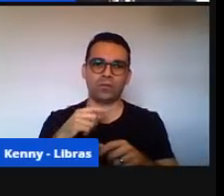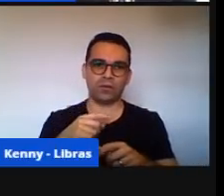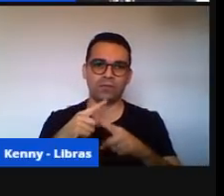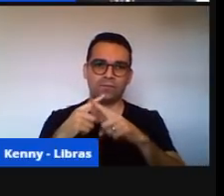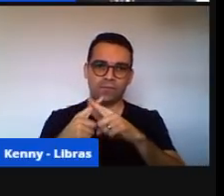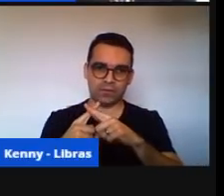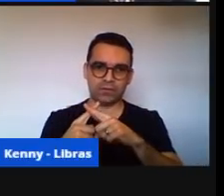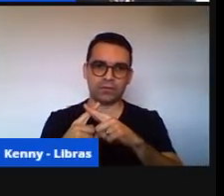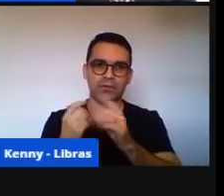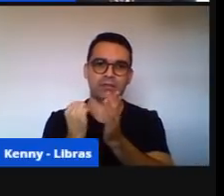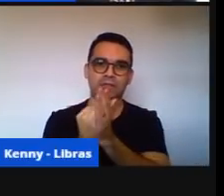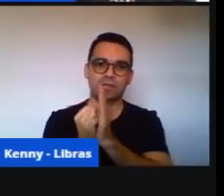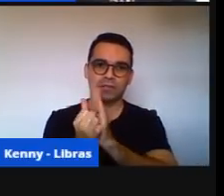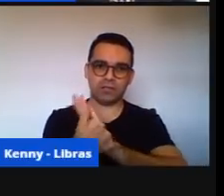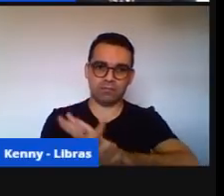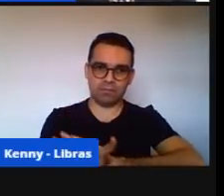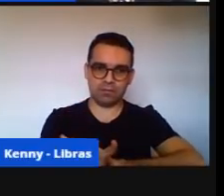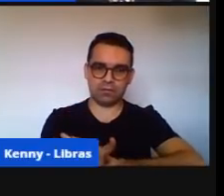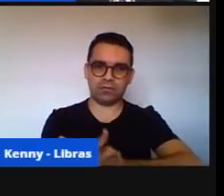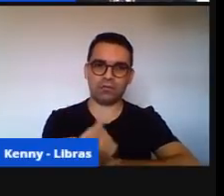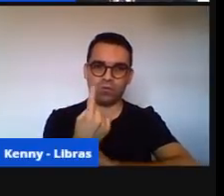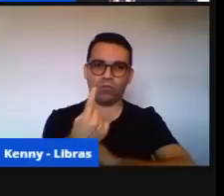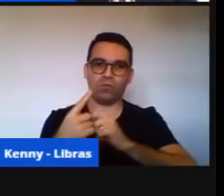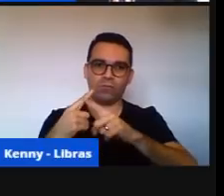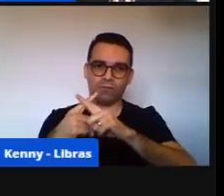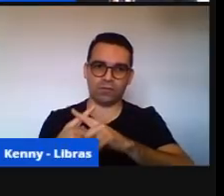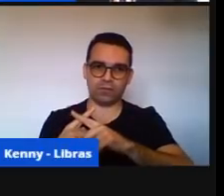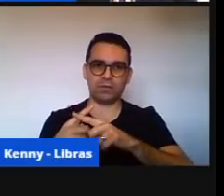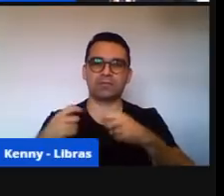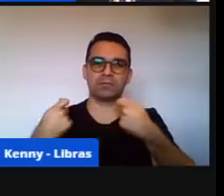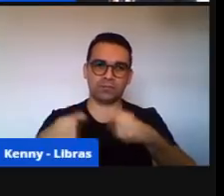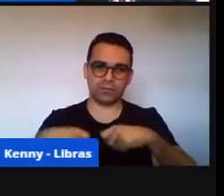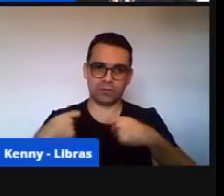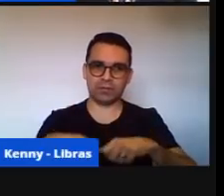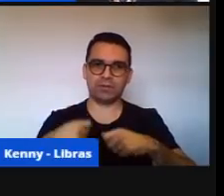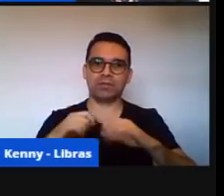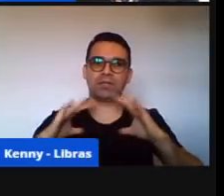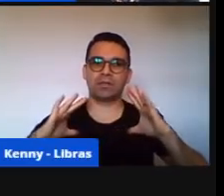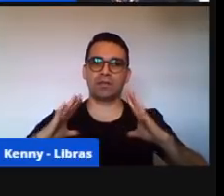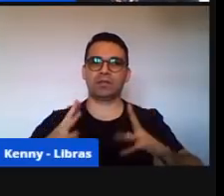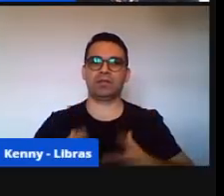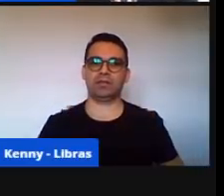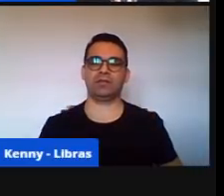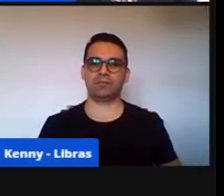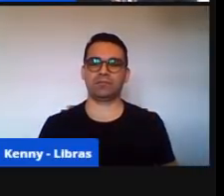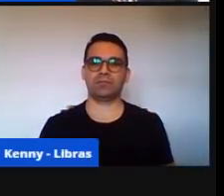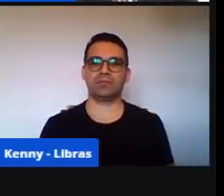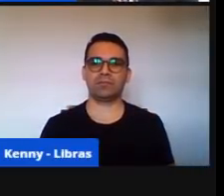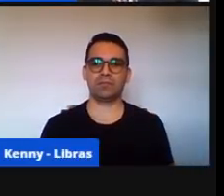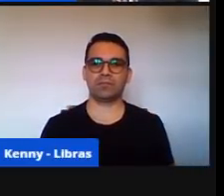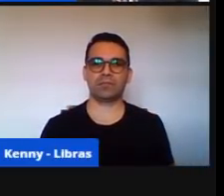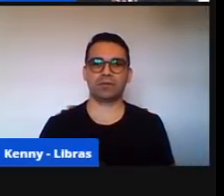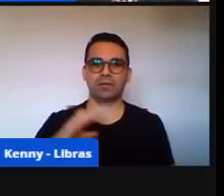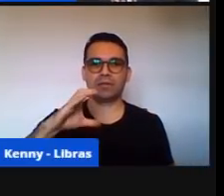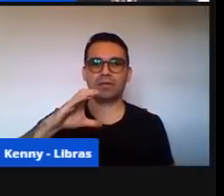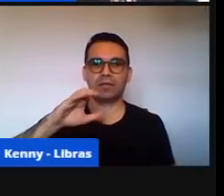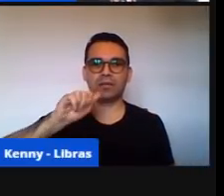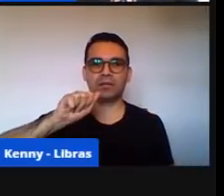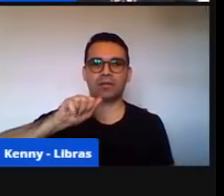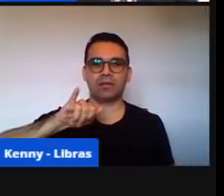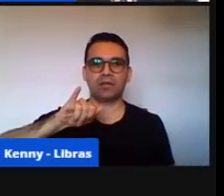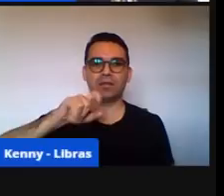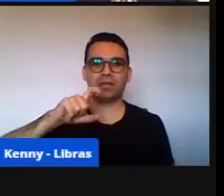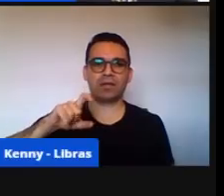qualidade. Esse comprovante da higienização deve estar exposto ou em um local de fácil acesso. E para ser realizada